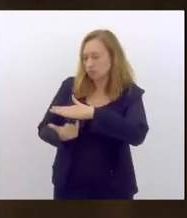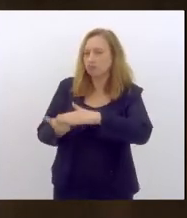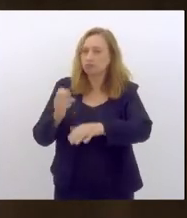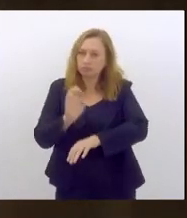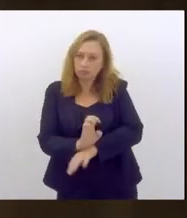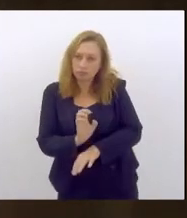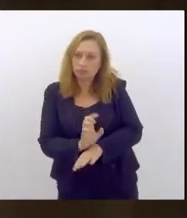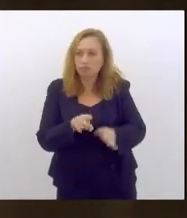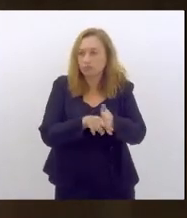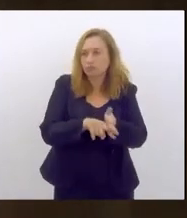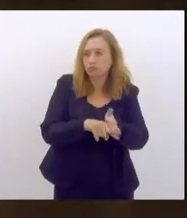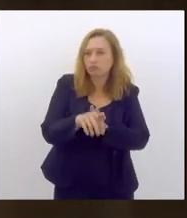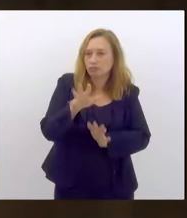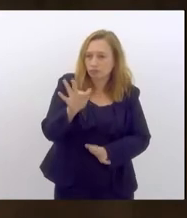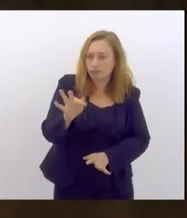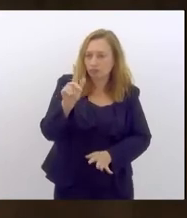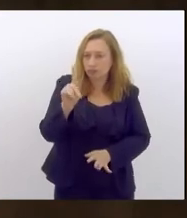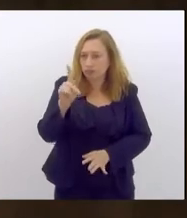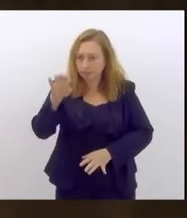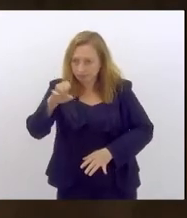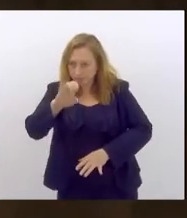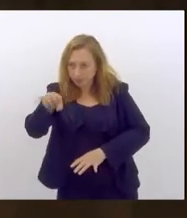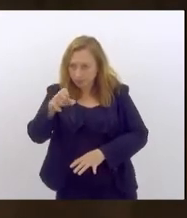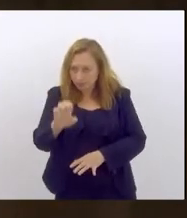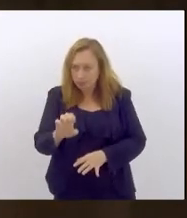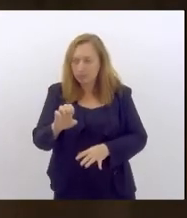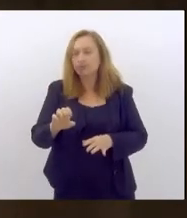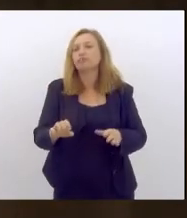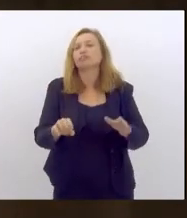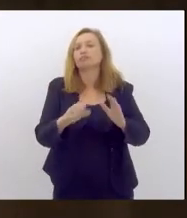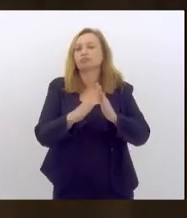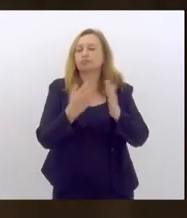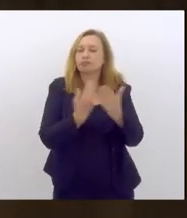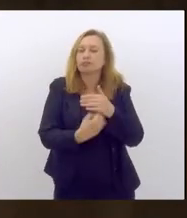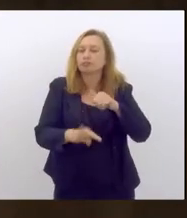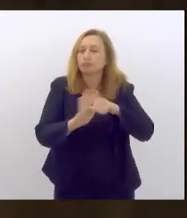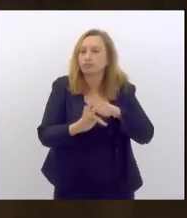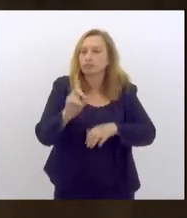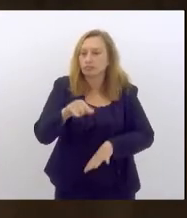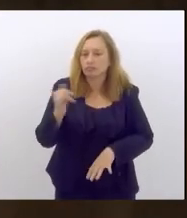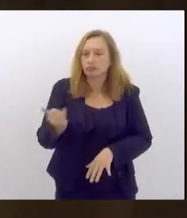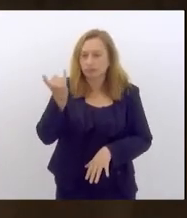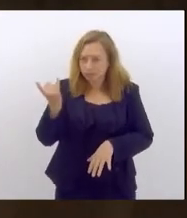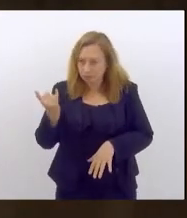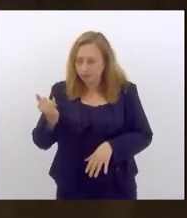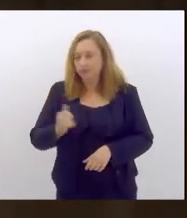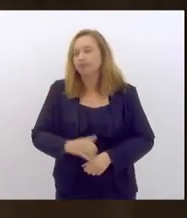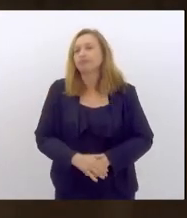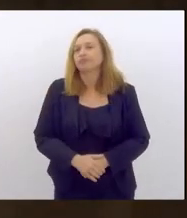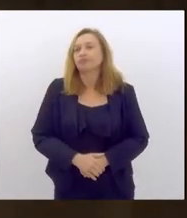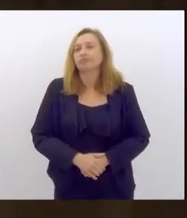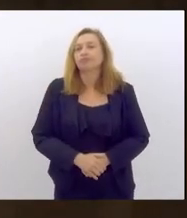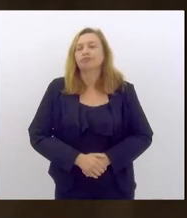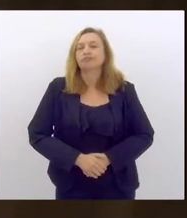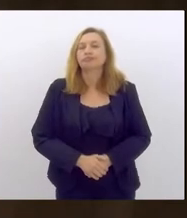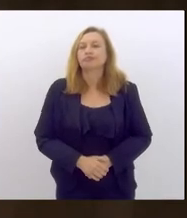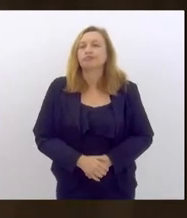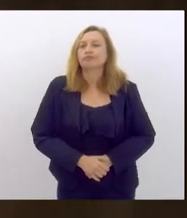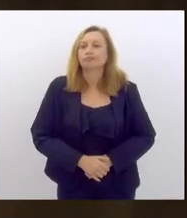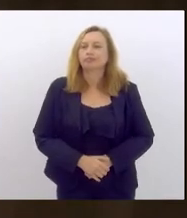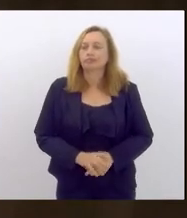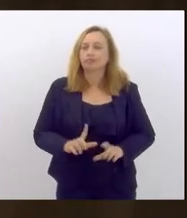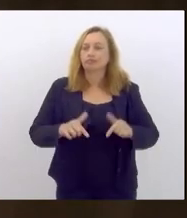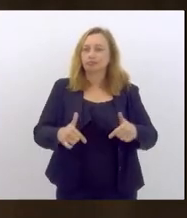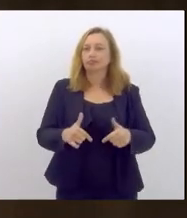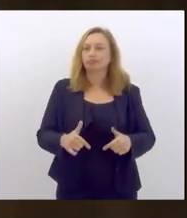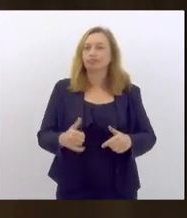então, FAPERJ, FAETEC, então é muito importante que a gente possa dar um caráter sistêmico, sinérgico à ação